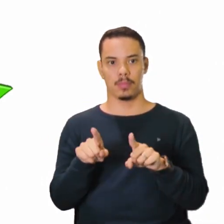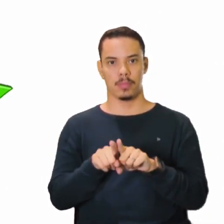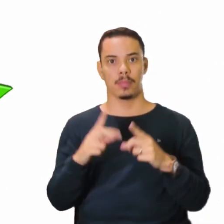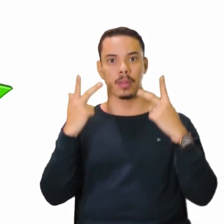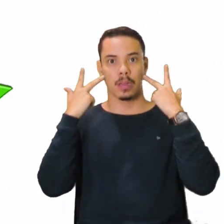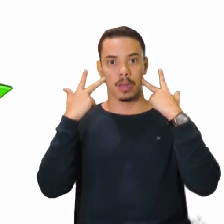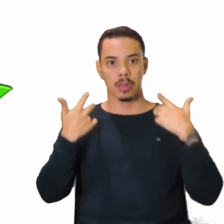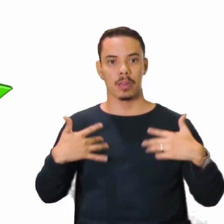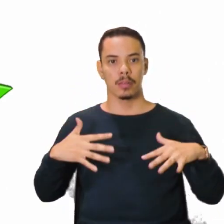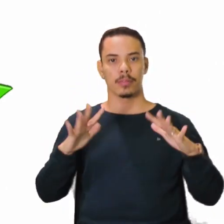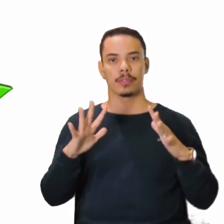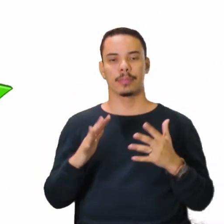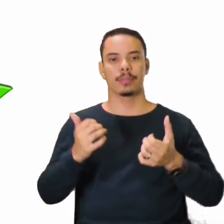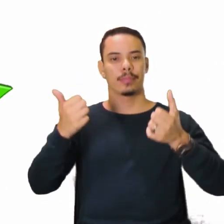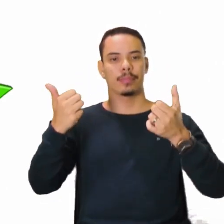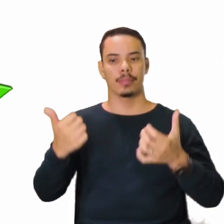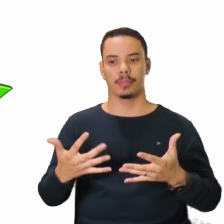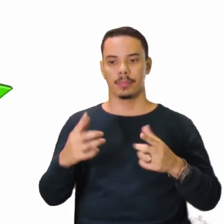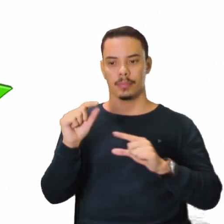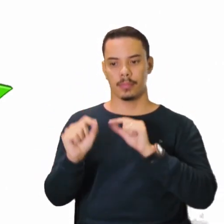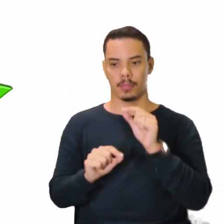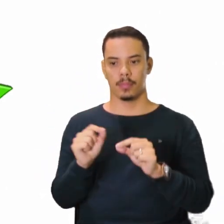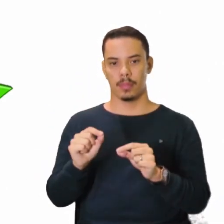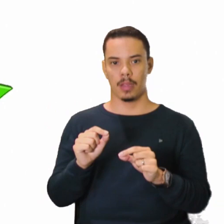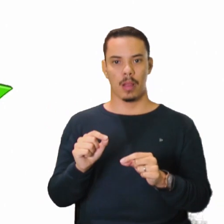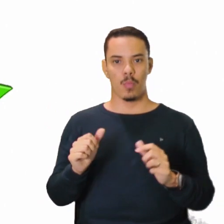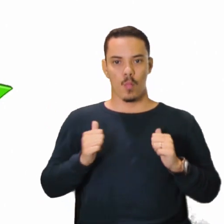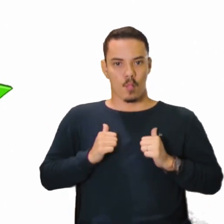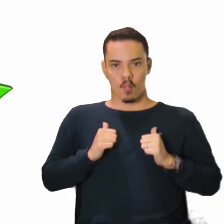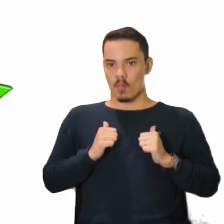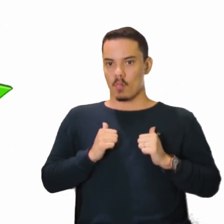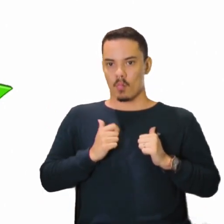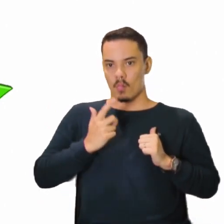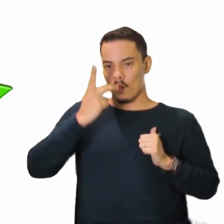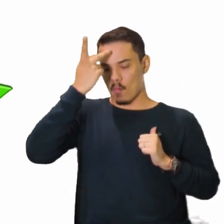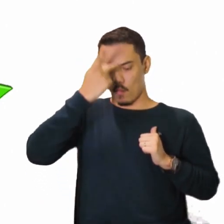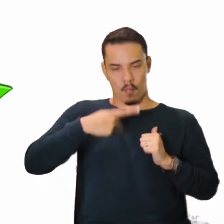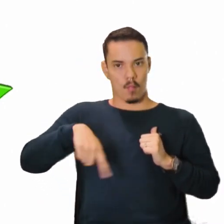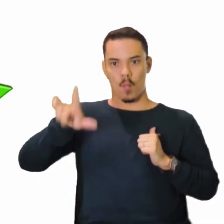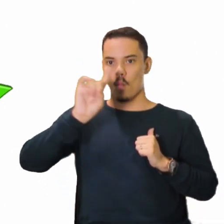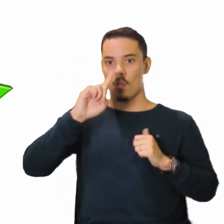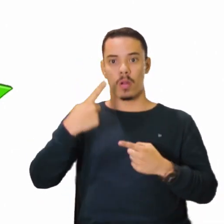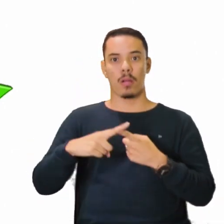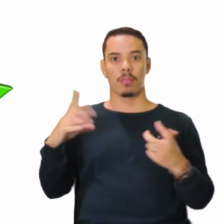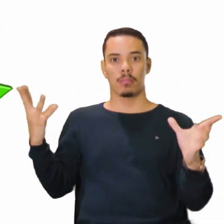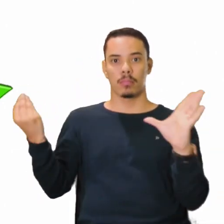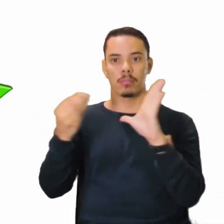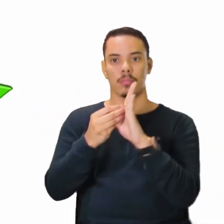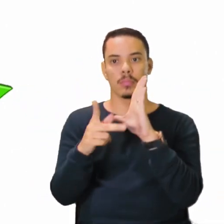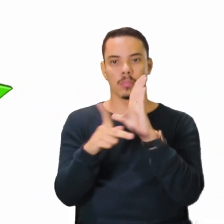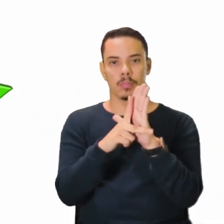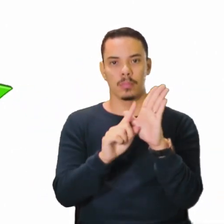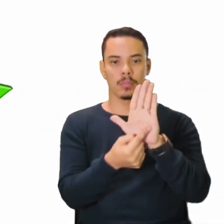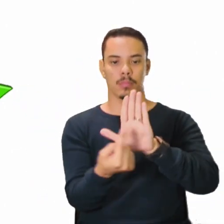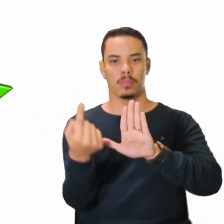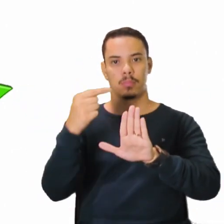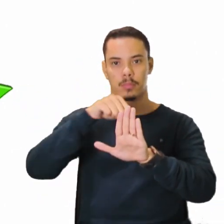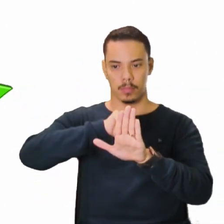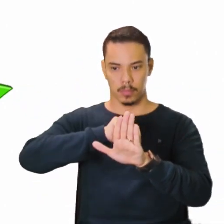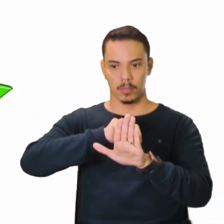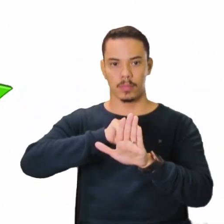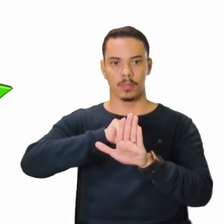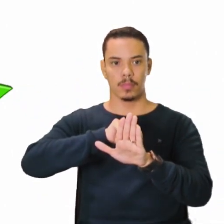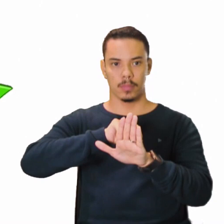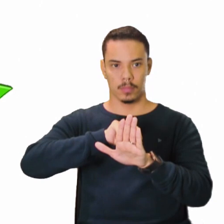naturais, que eles deixam de ser impessoais quando são empregados no sentido figurado,